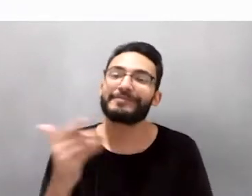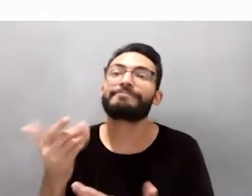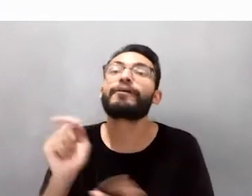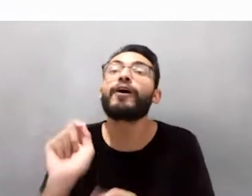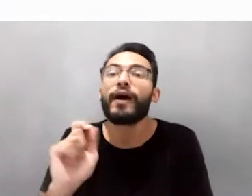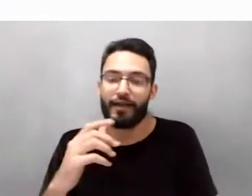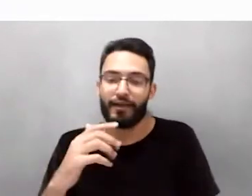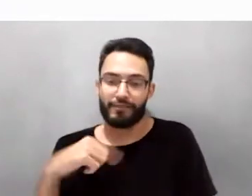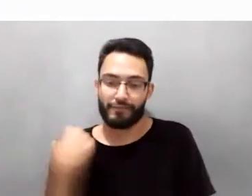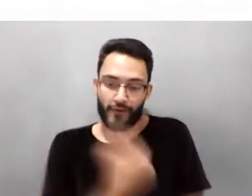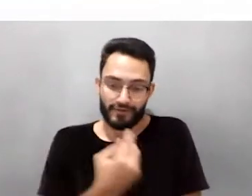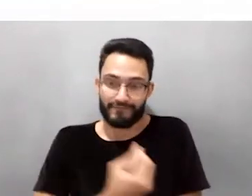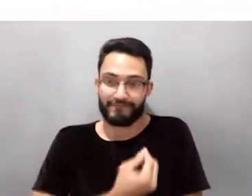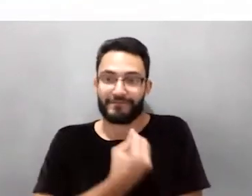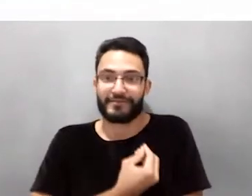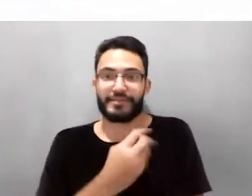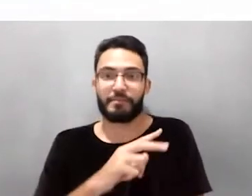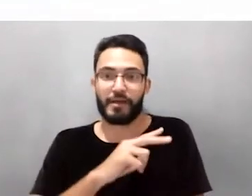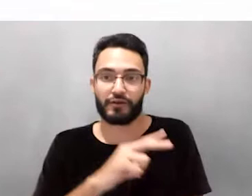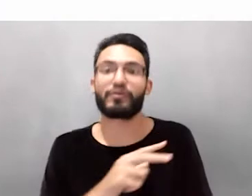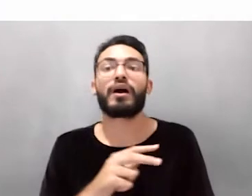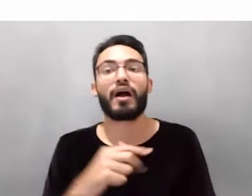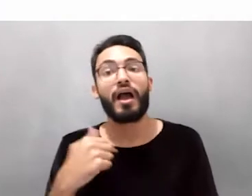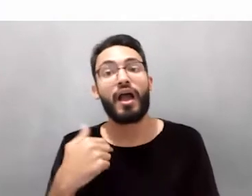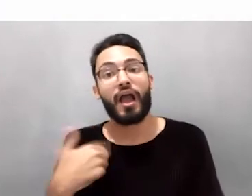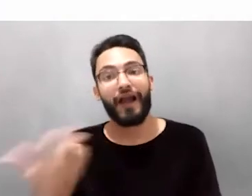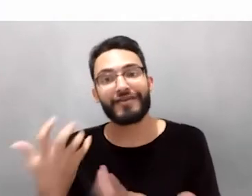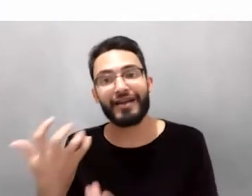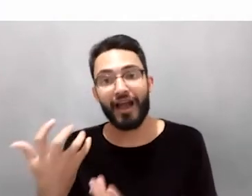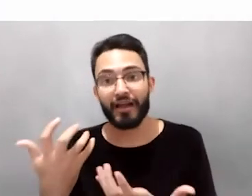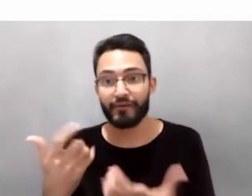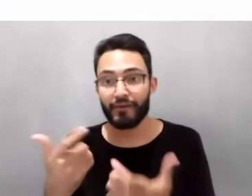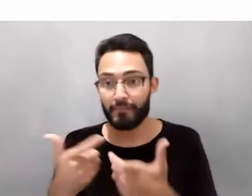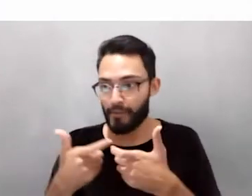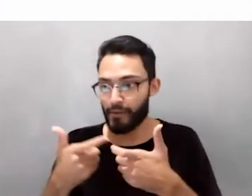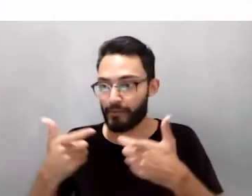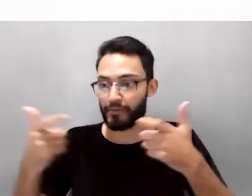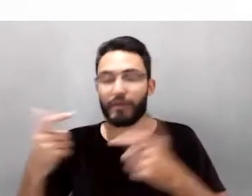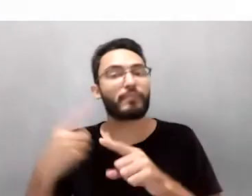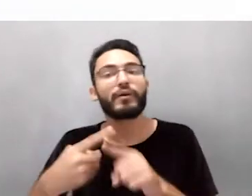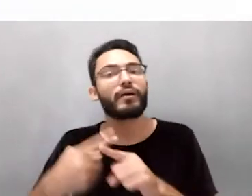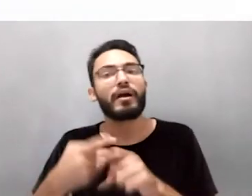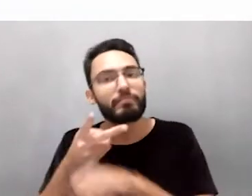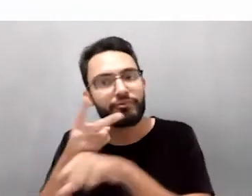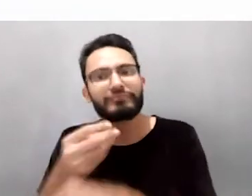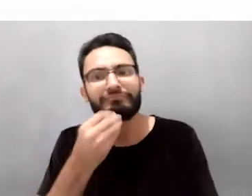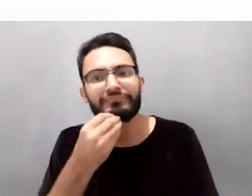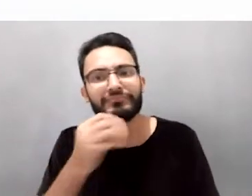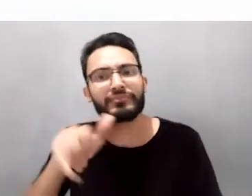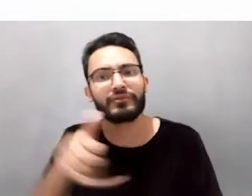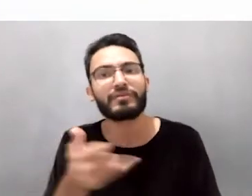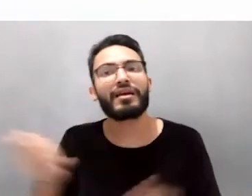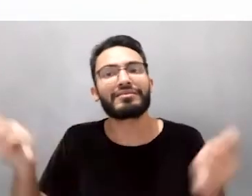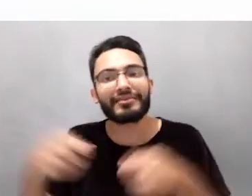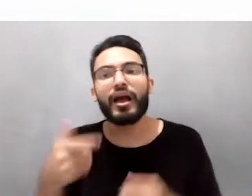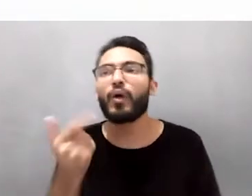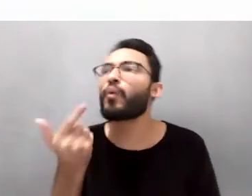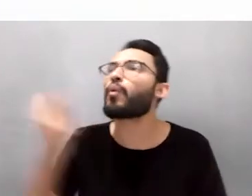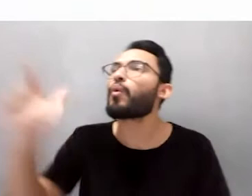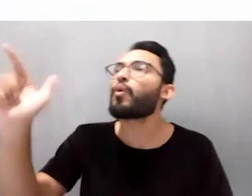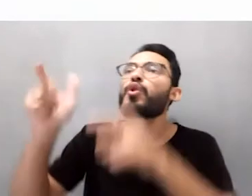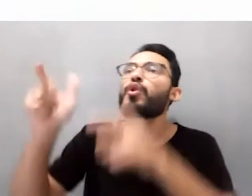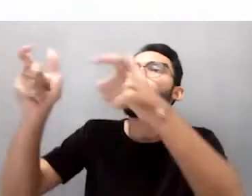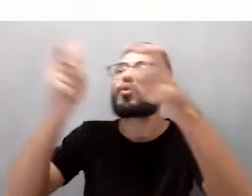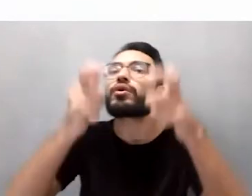pessoal. Se eu quero também crescer, por que não procurar oportunidades que venham de outros lugares,